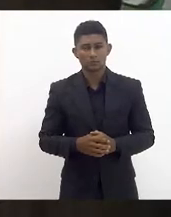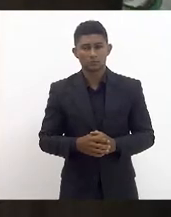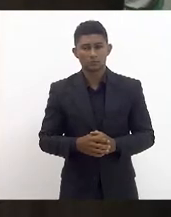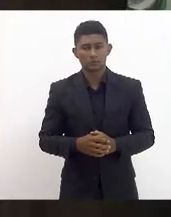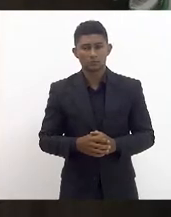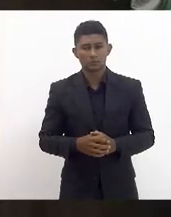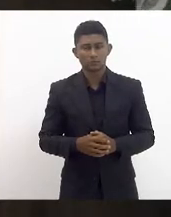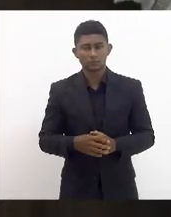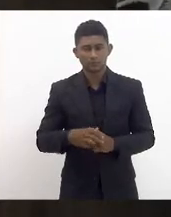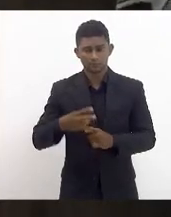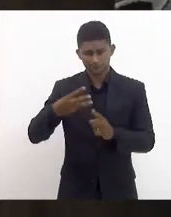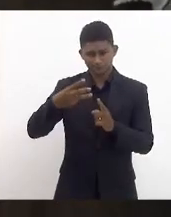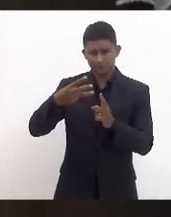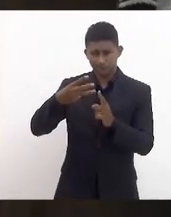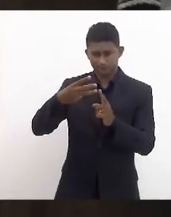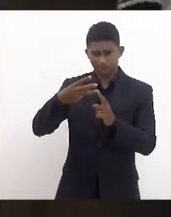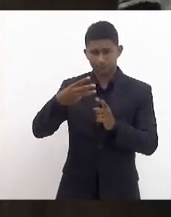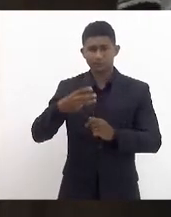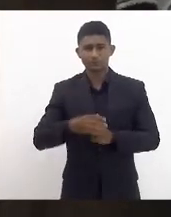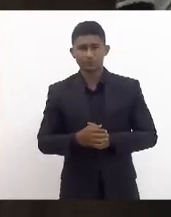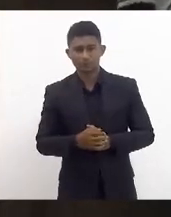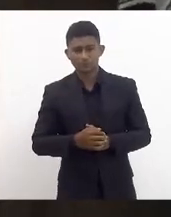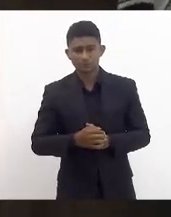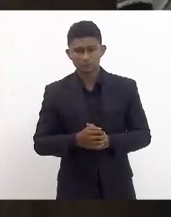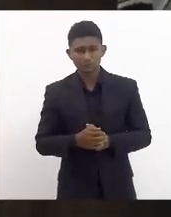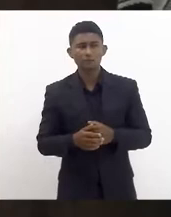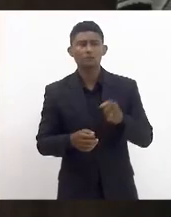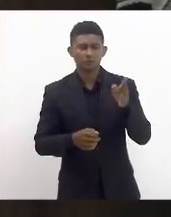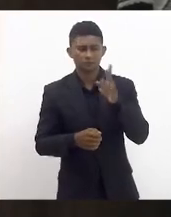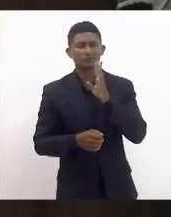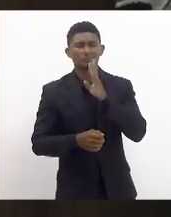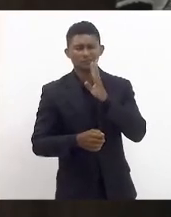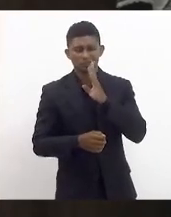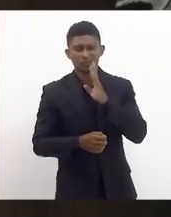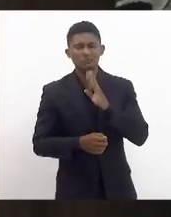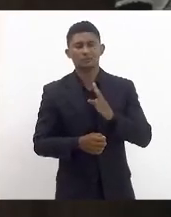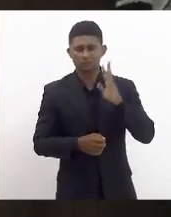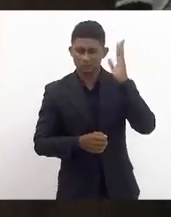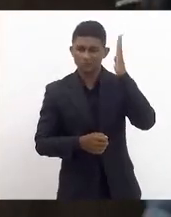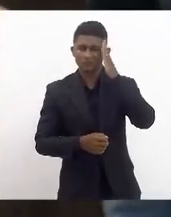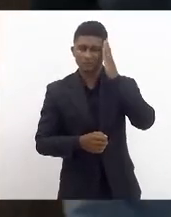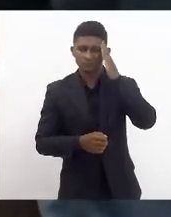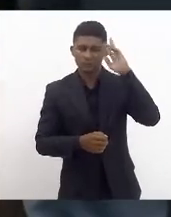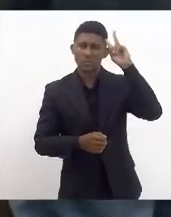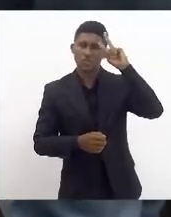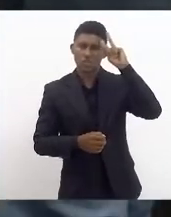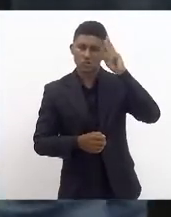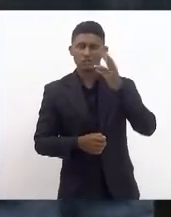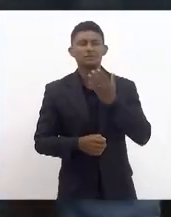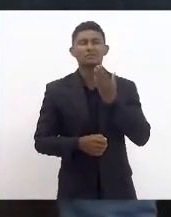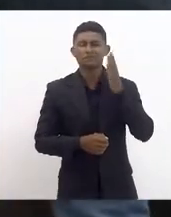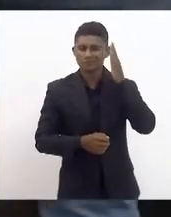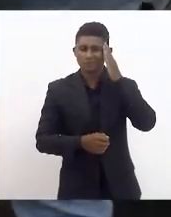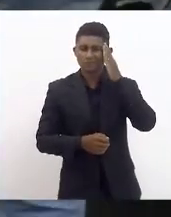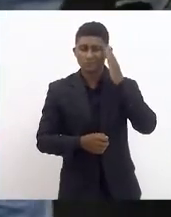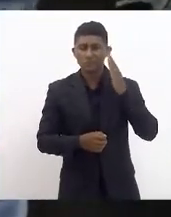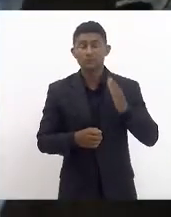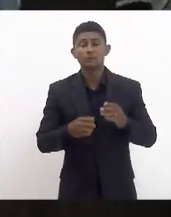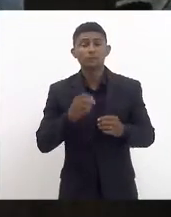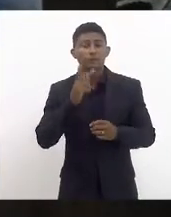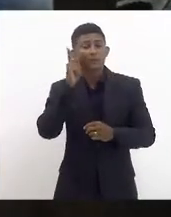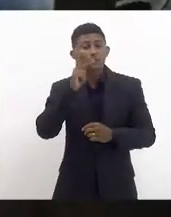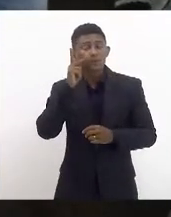Um outro episódio que Vossa Excelência conhece o contexto, mas que afetou a vereadora Cris